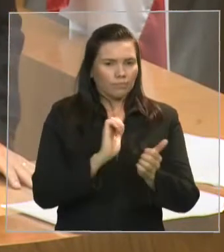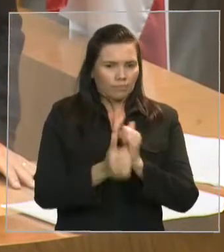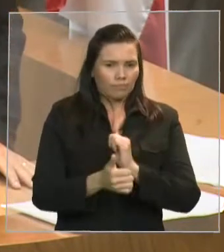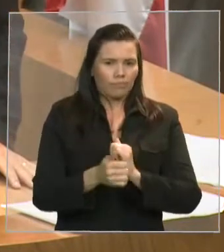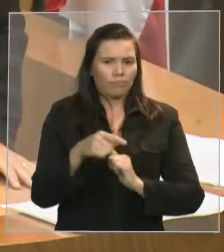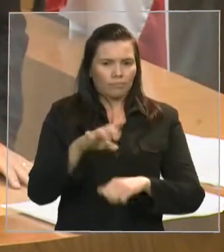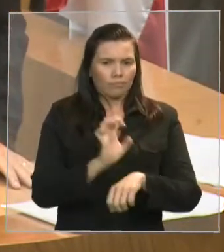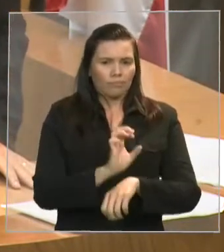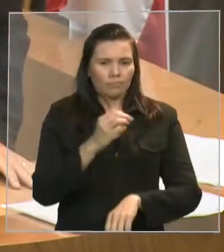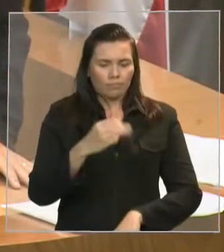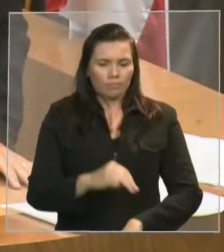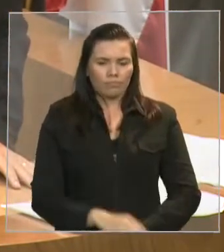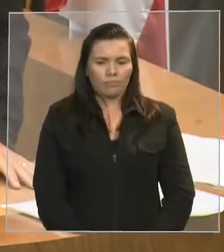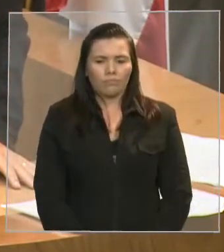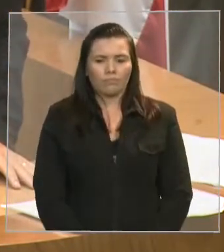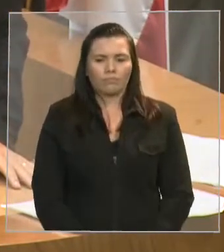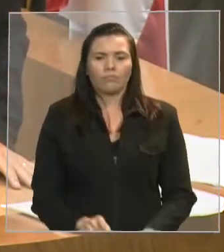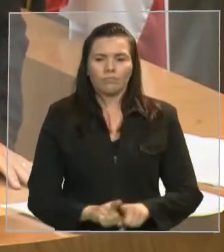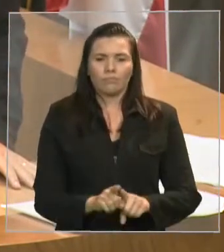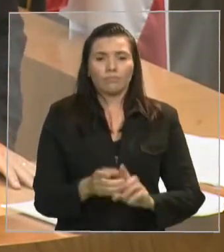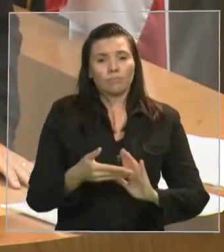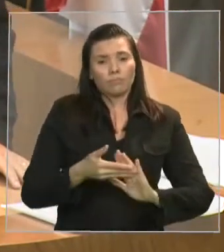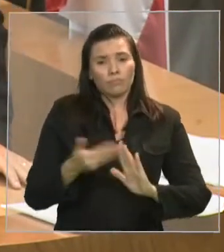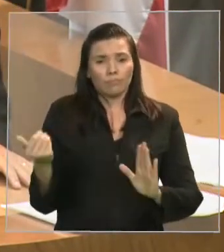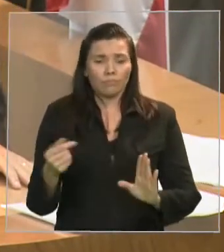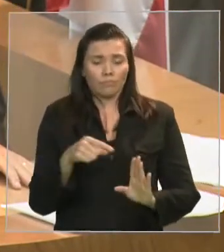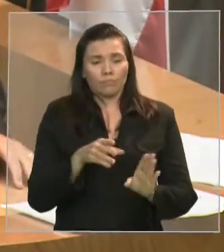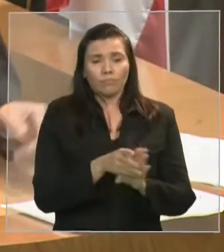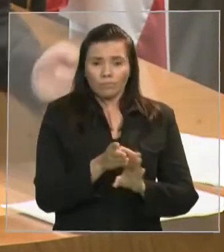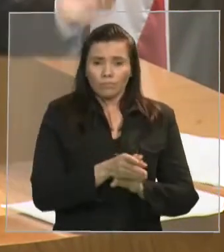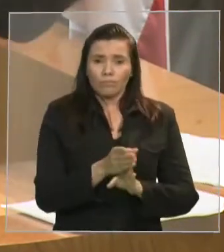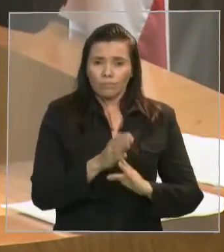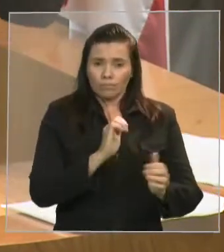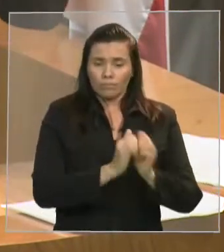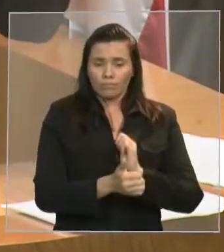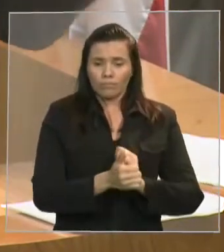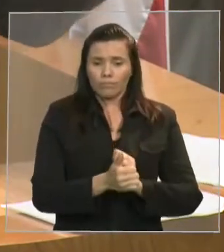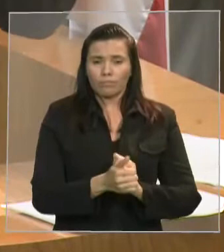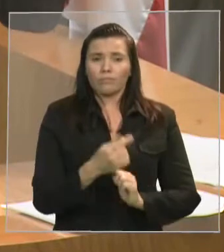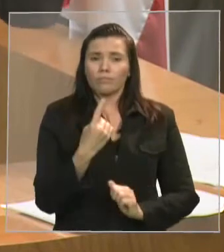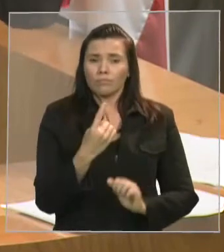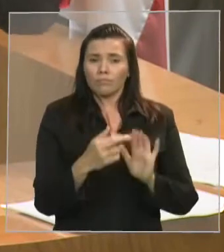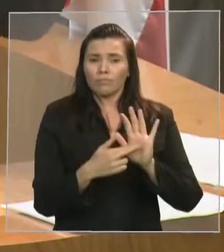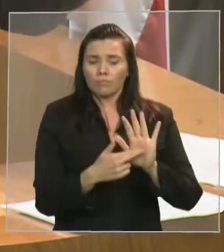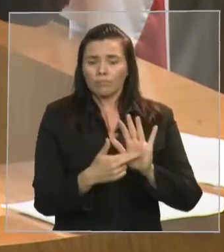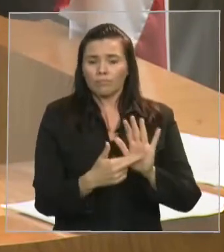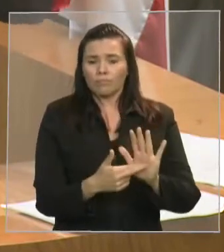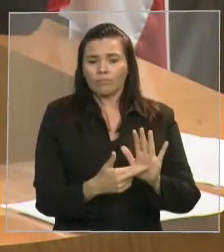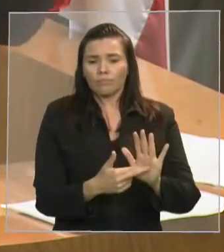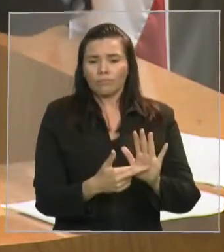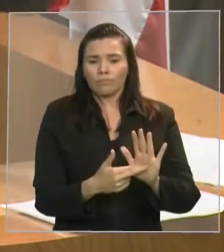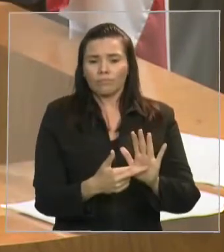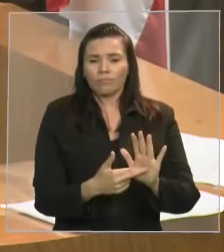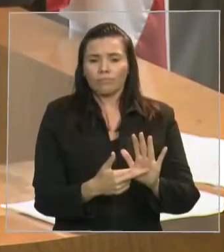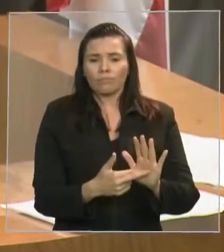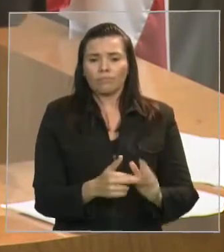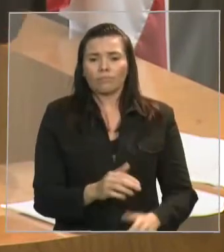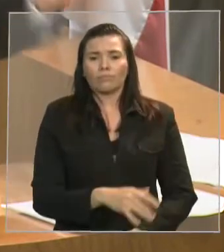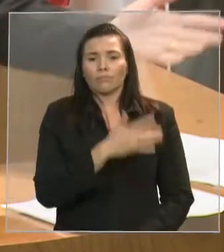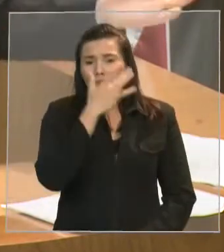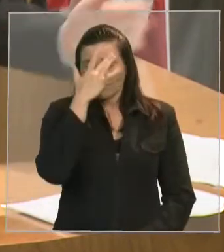retira do Conselho de Estado de Esporte e Lazer um representante das entidades das pessoas